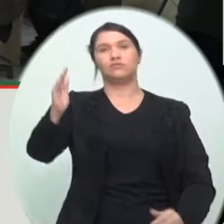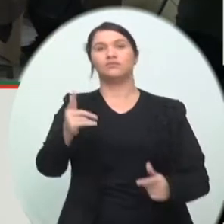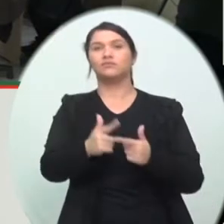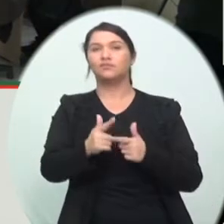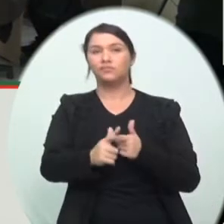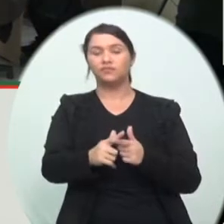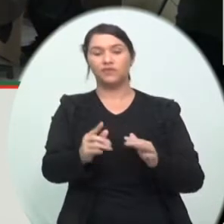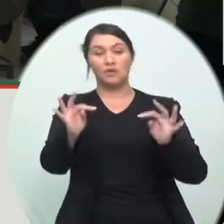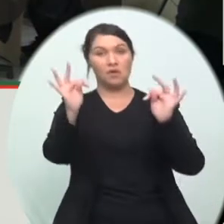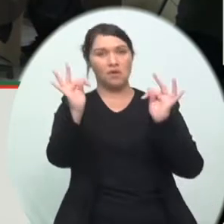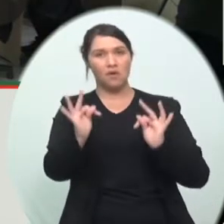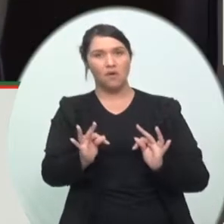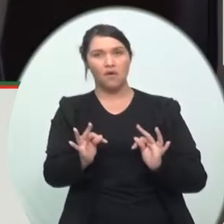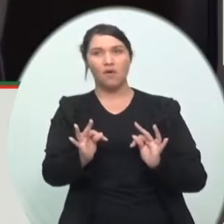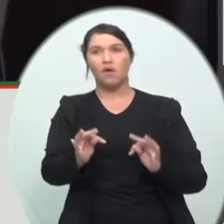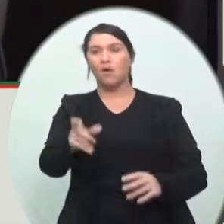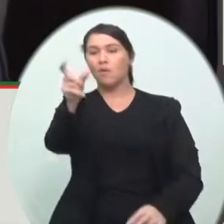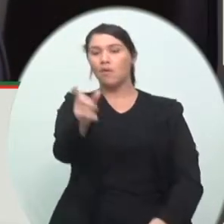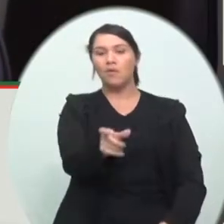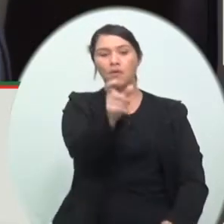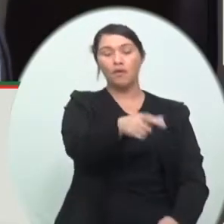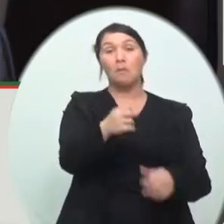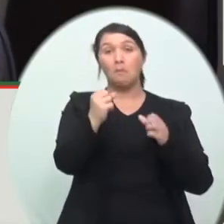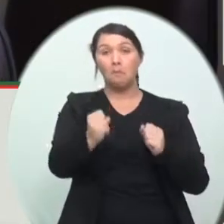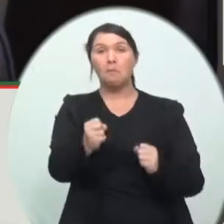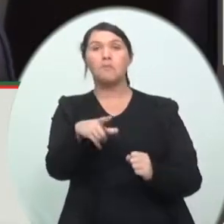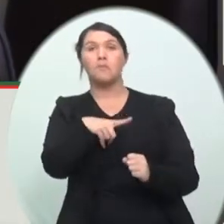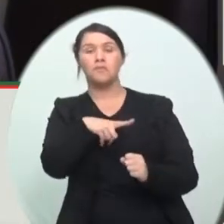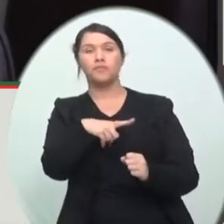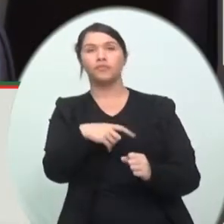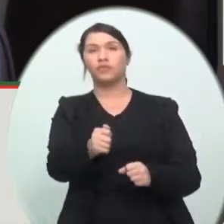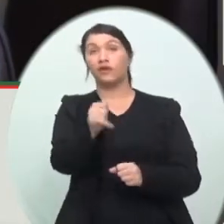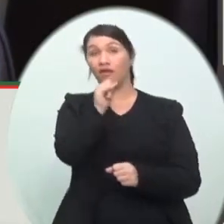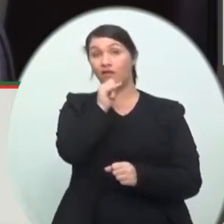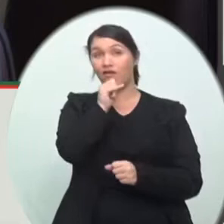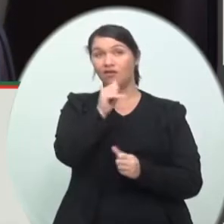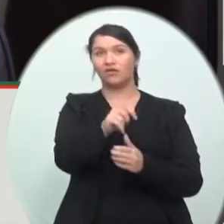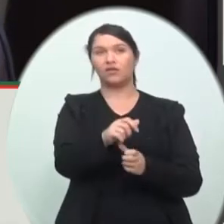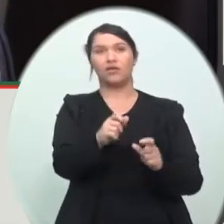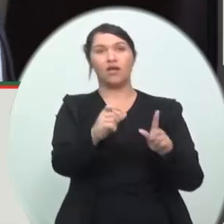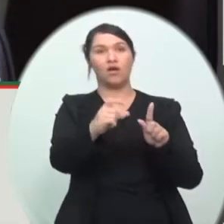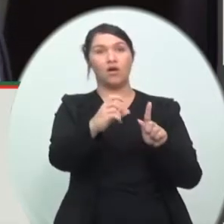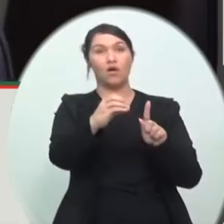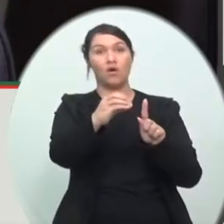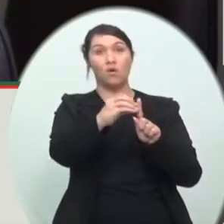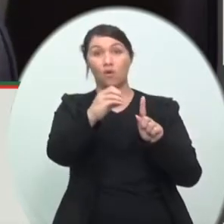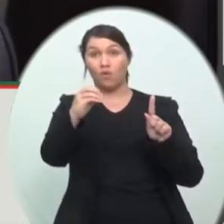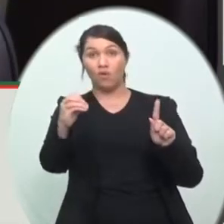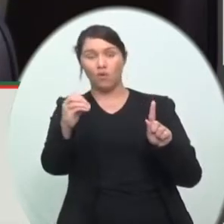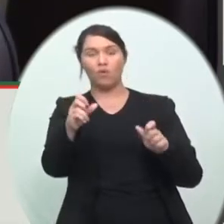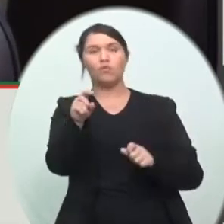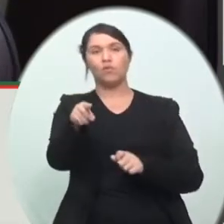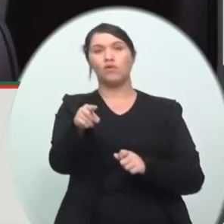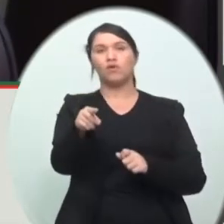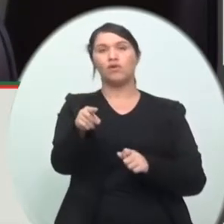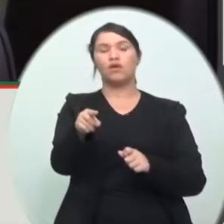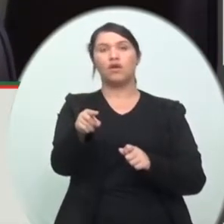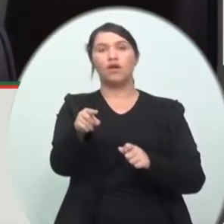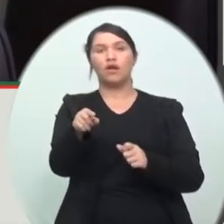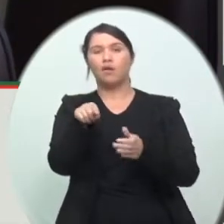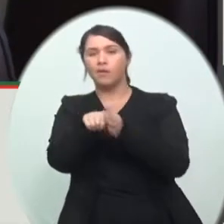gente. Se vocês tomarem o Google agora, pesquisarem, é o mesmo Google do dono da Google, Larry